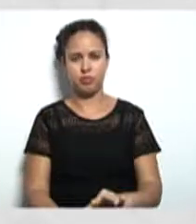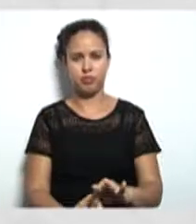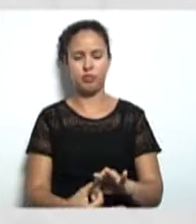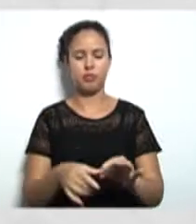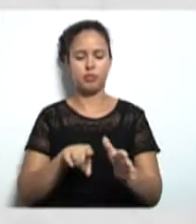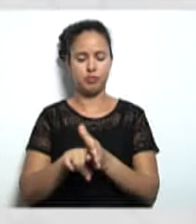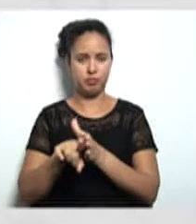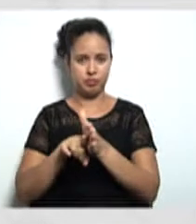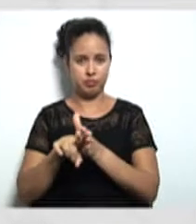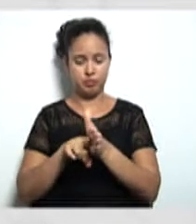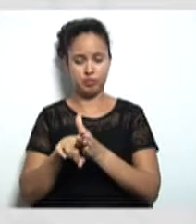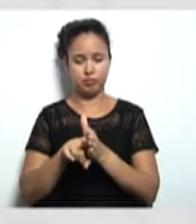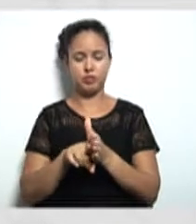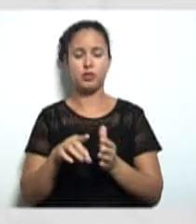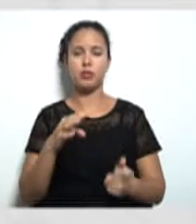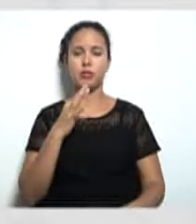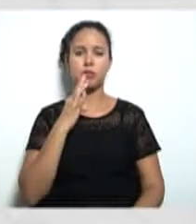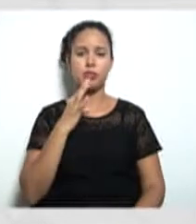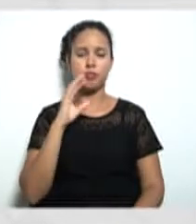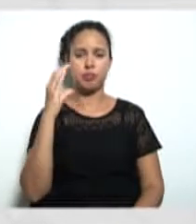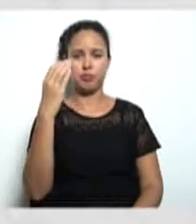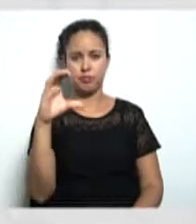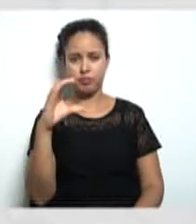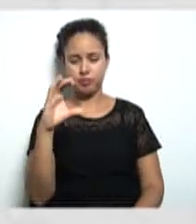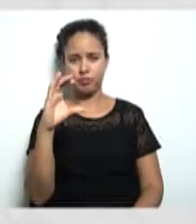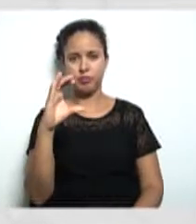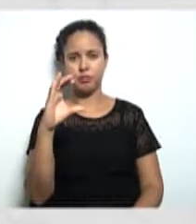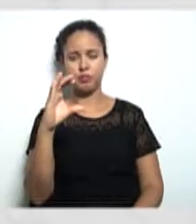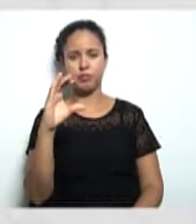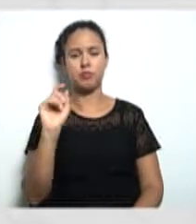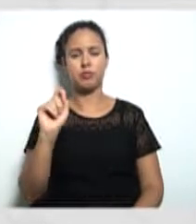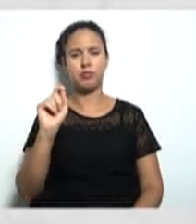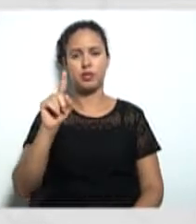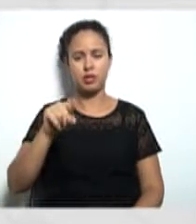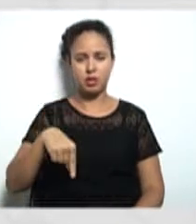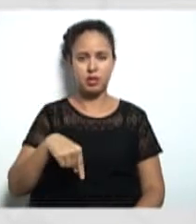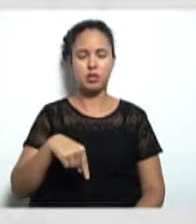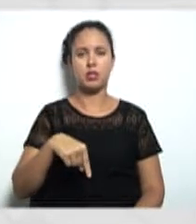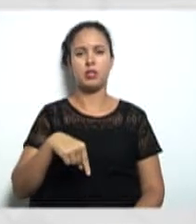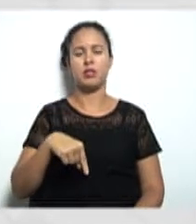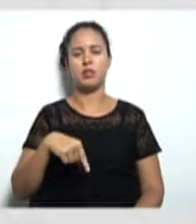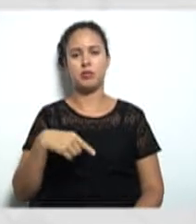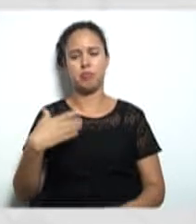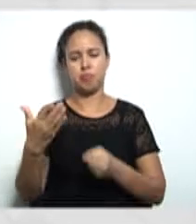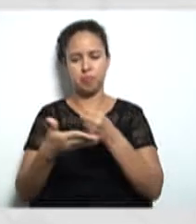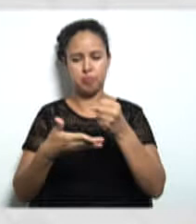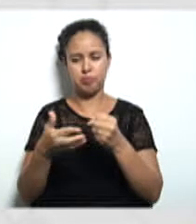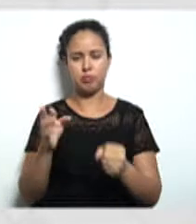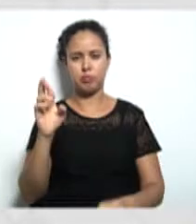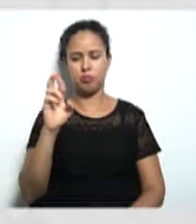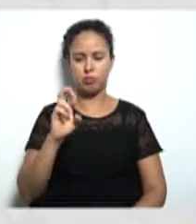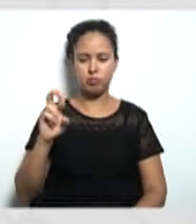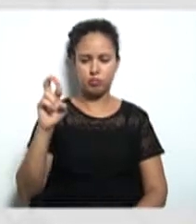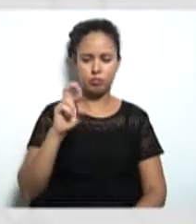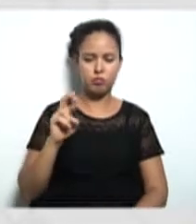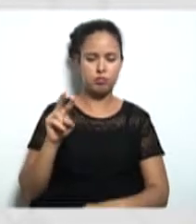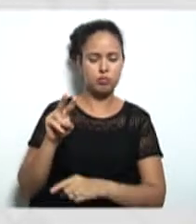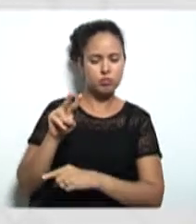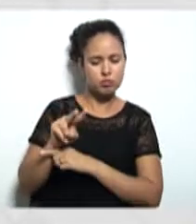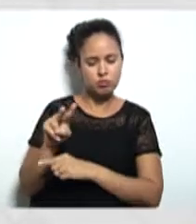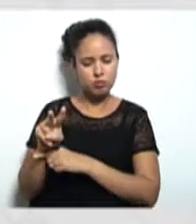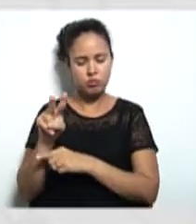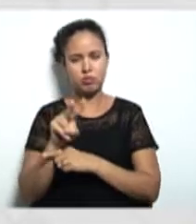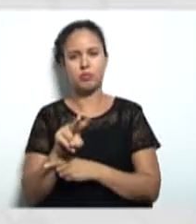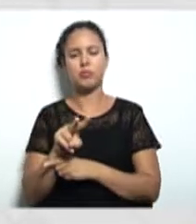pesquisa. Então, o conhecimento científico, ele é, né, parte dos princípios da observação e análise dos